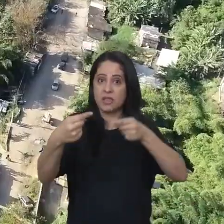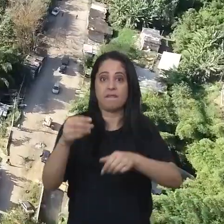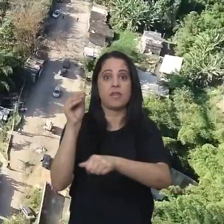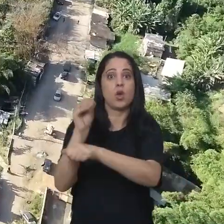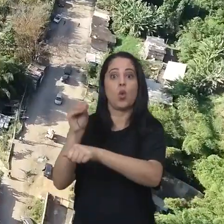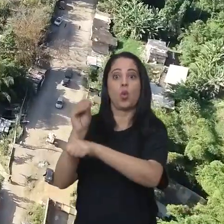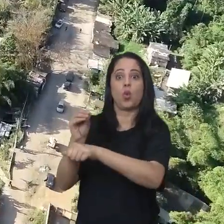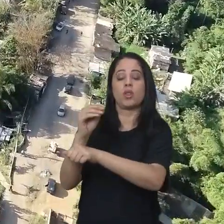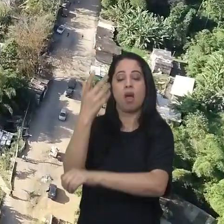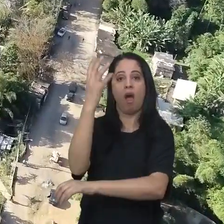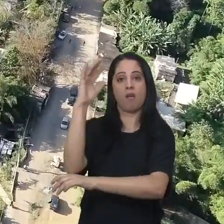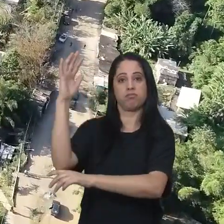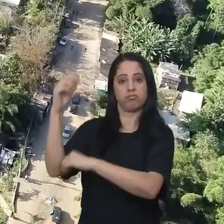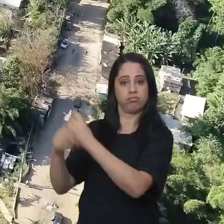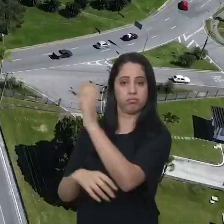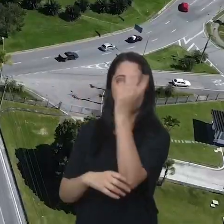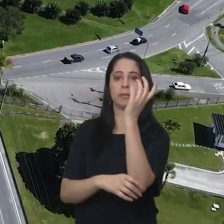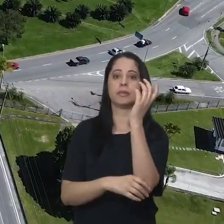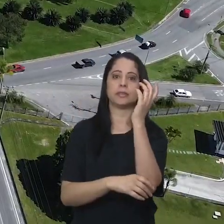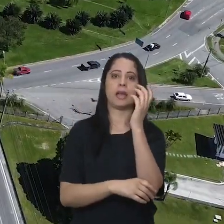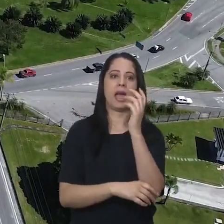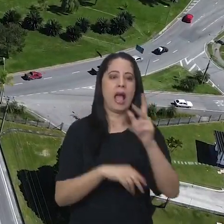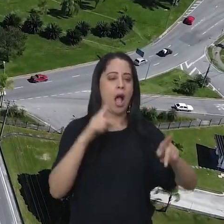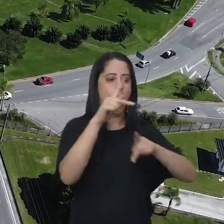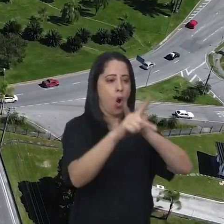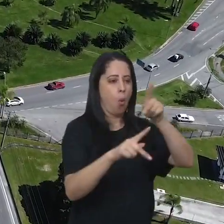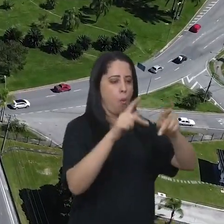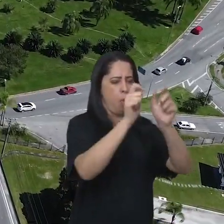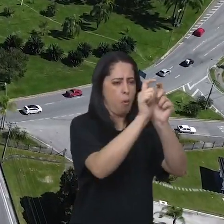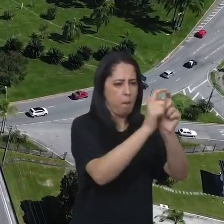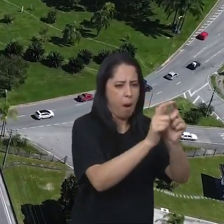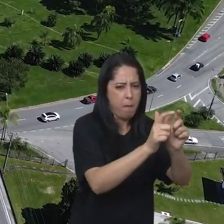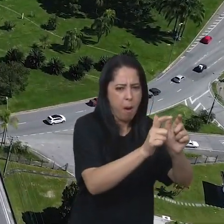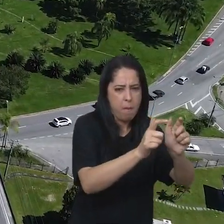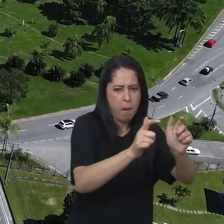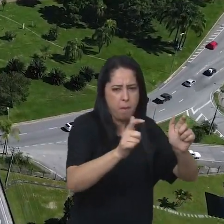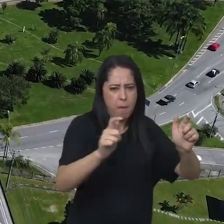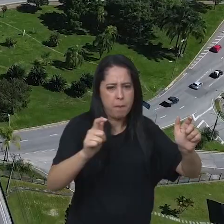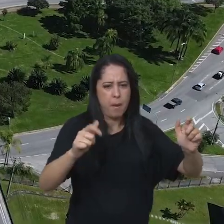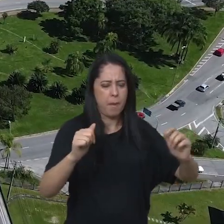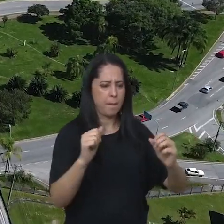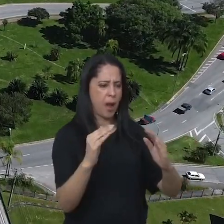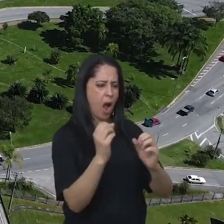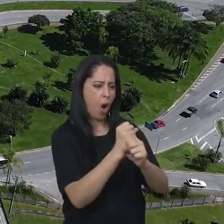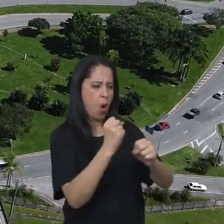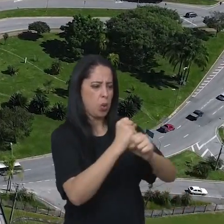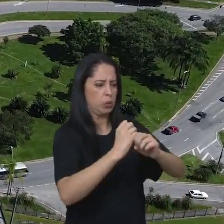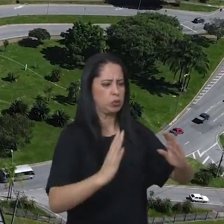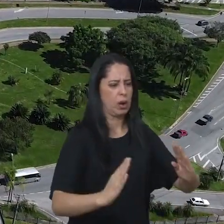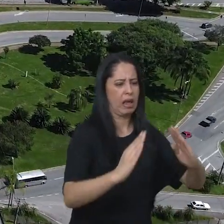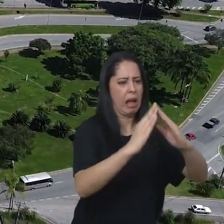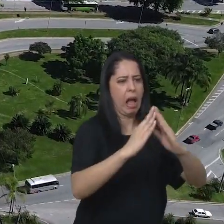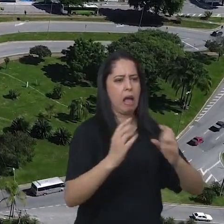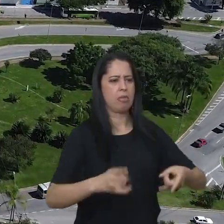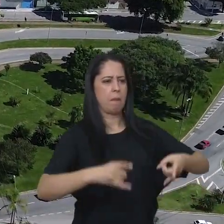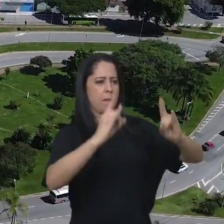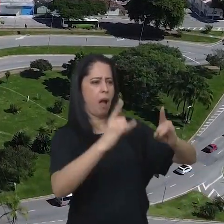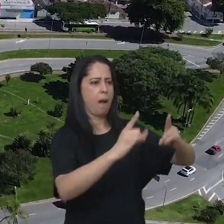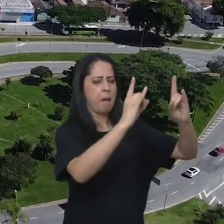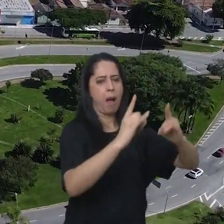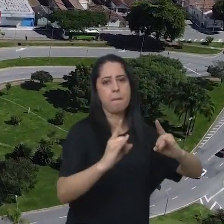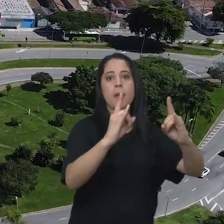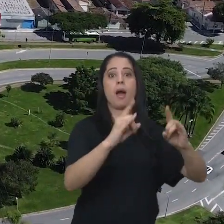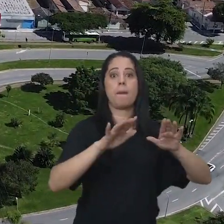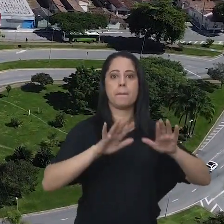ambiente para os próximos anos. Com o aumento populacional iminente, muitas cidades estão promovendo ações para evitar